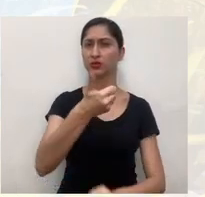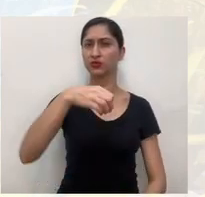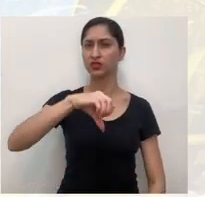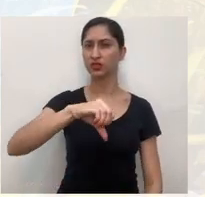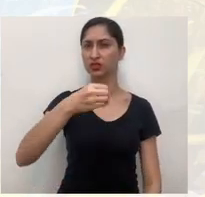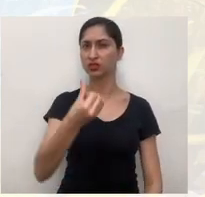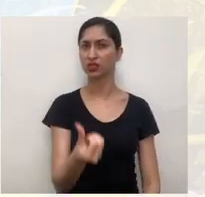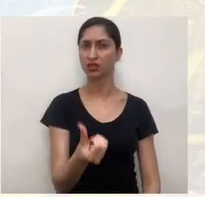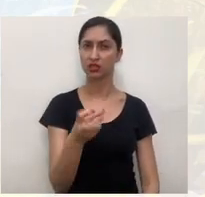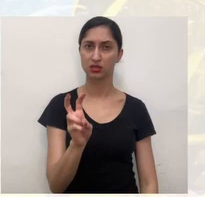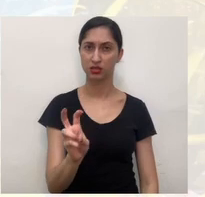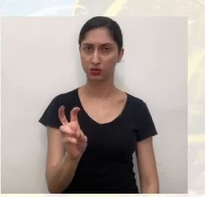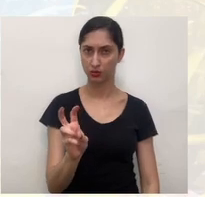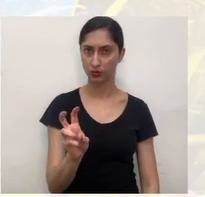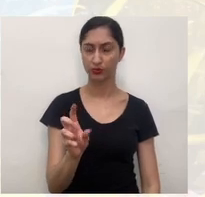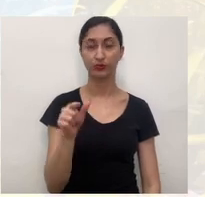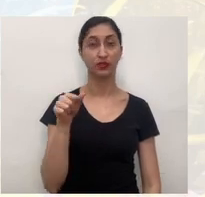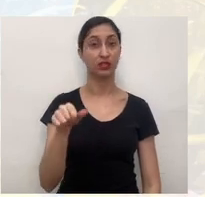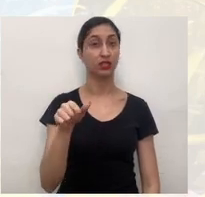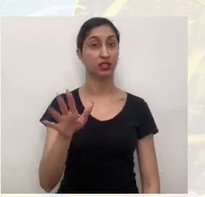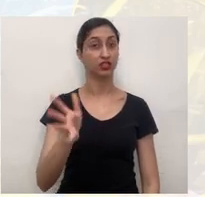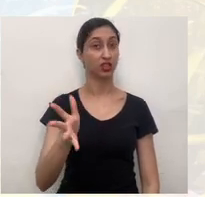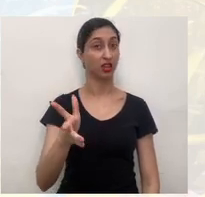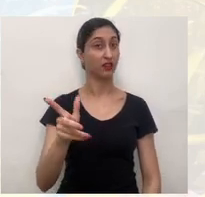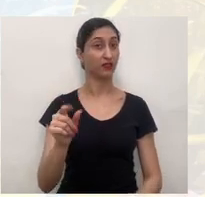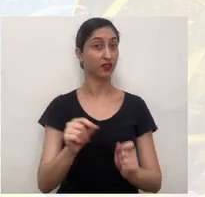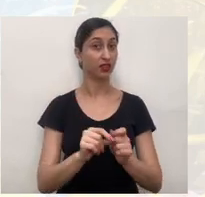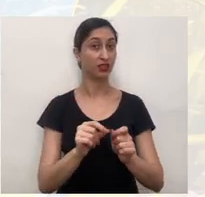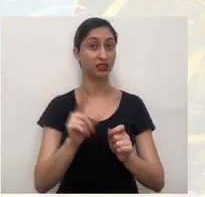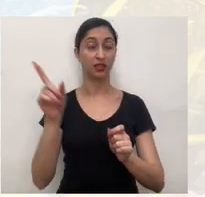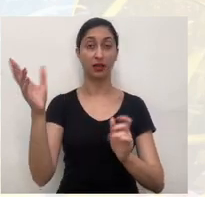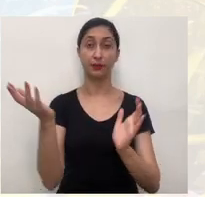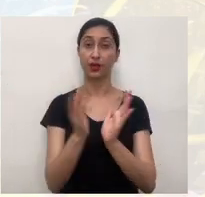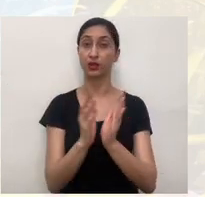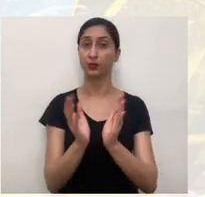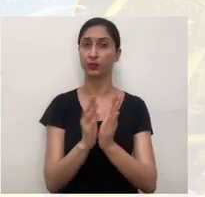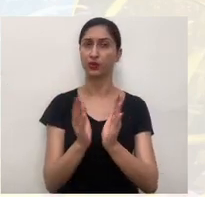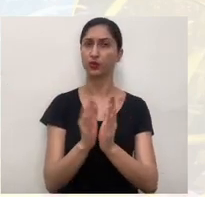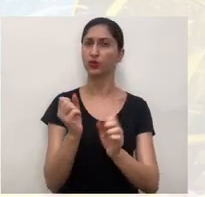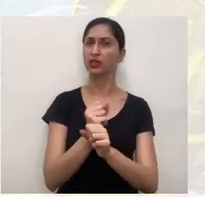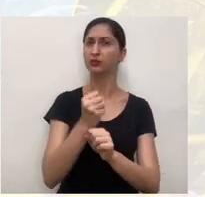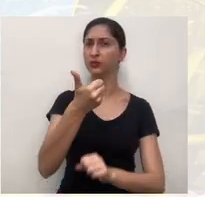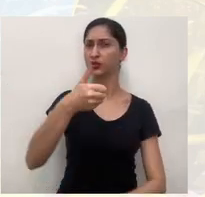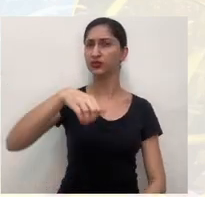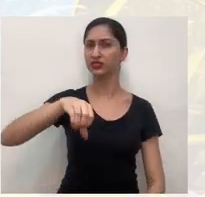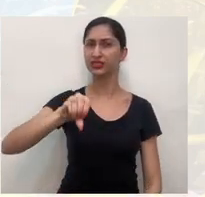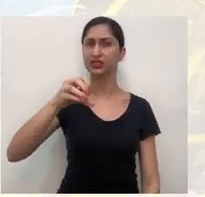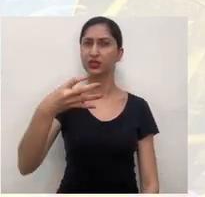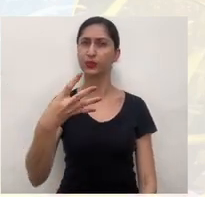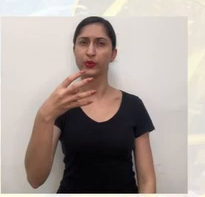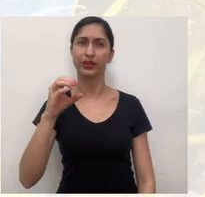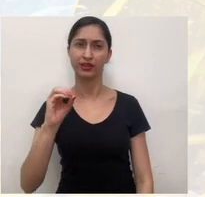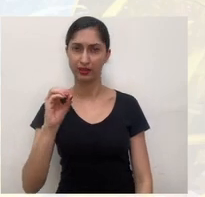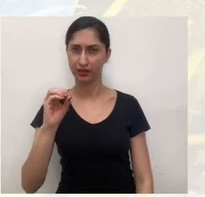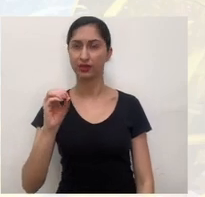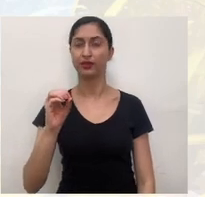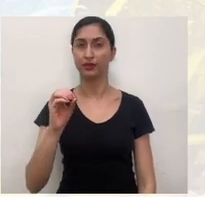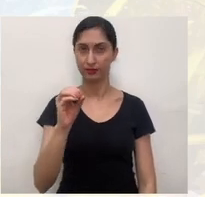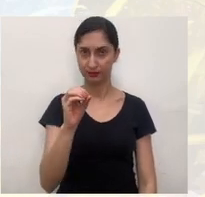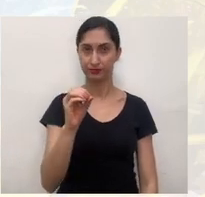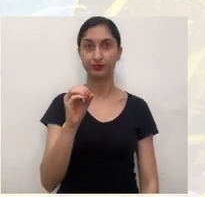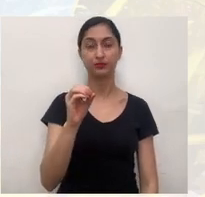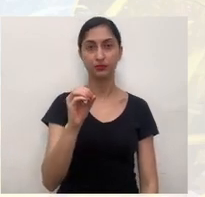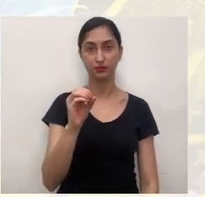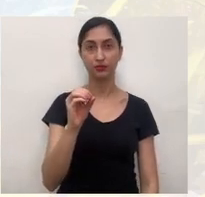tinha experimentado na Capela da Jaqueira, em Pernambuco, que é da década de 40, né? Com